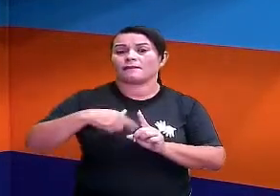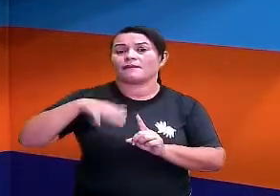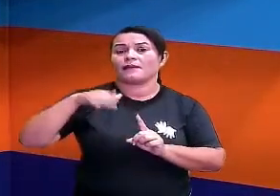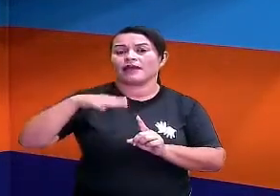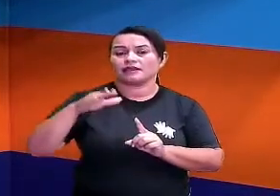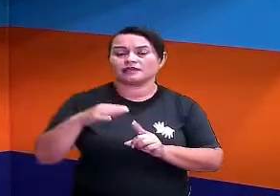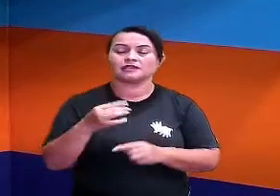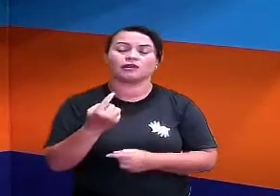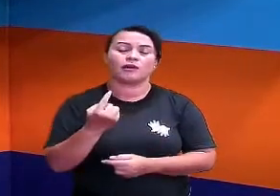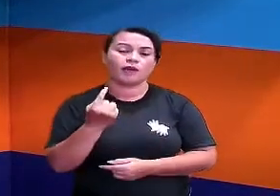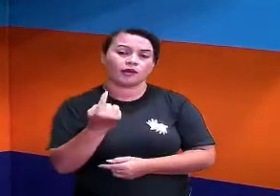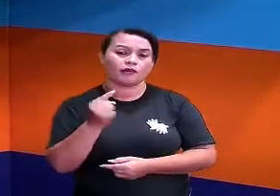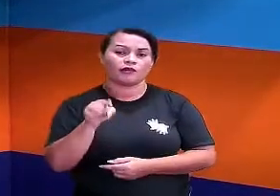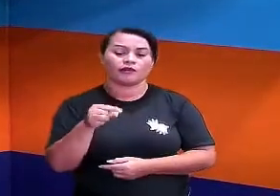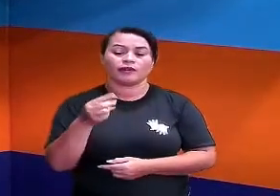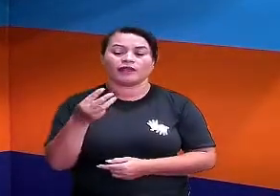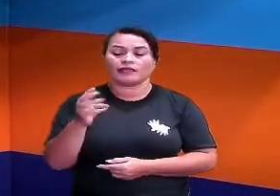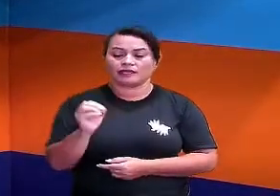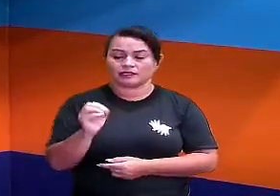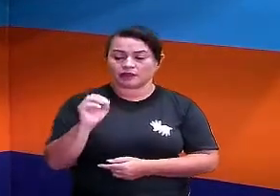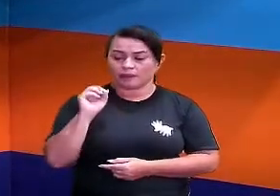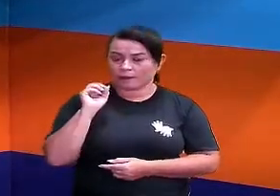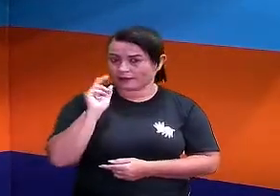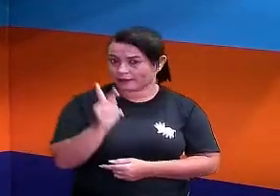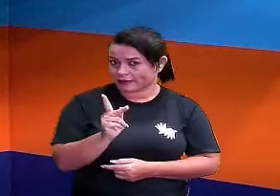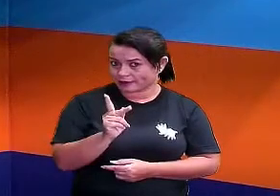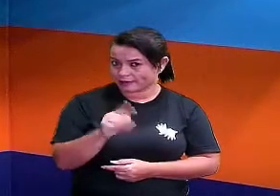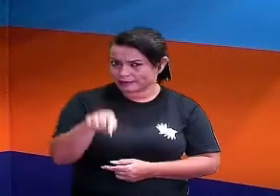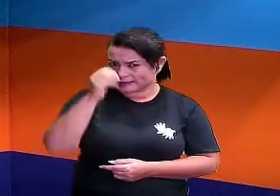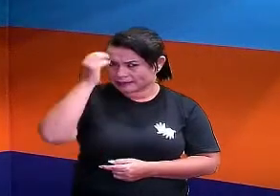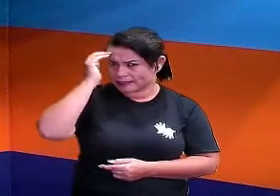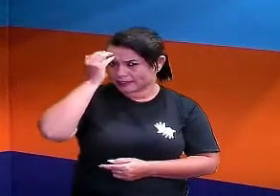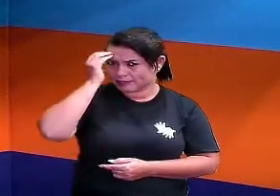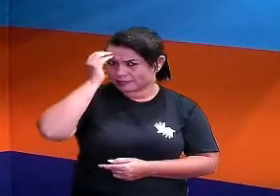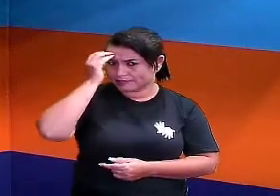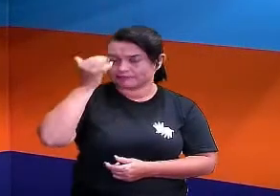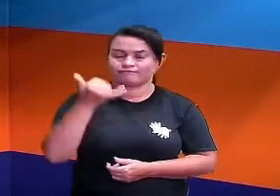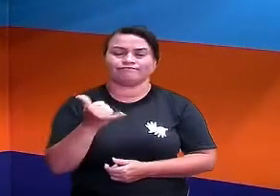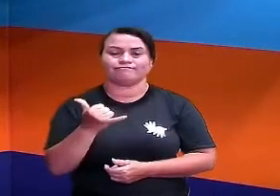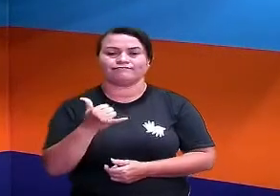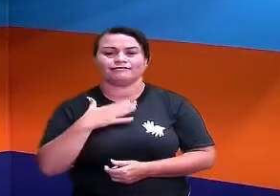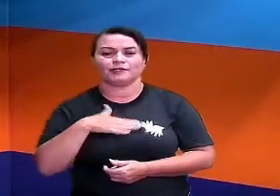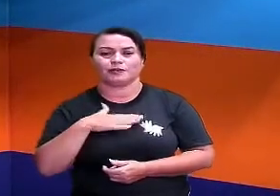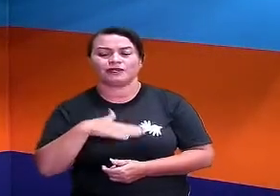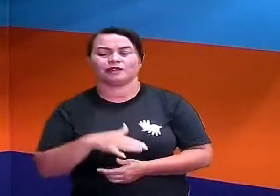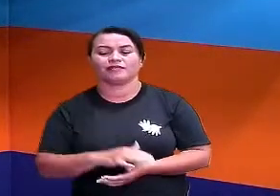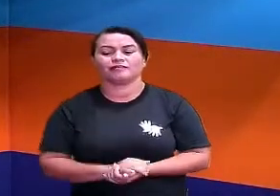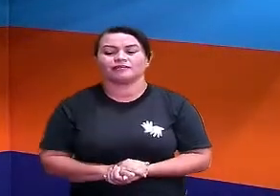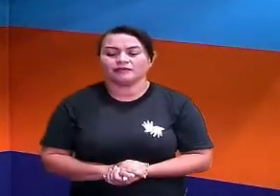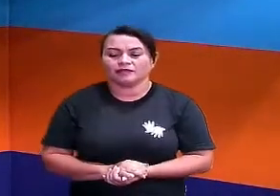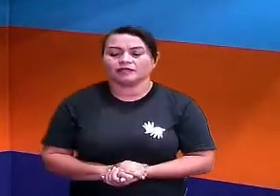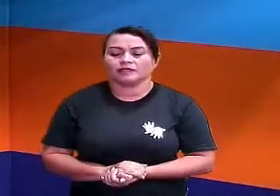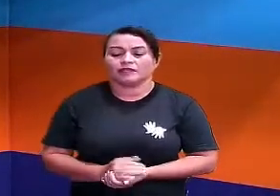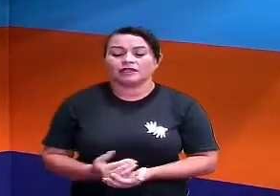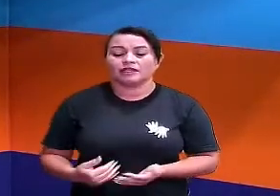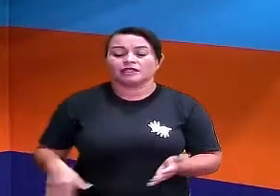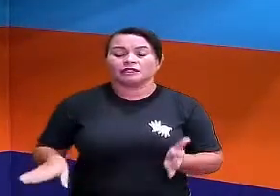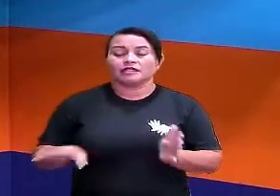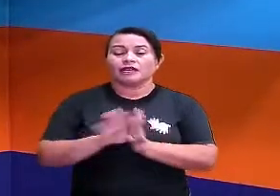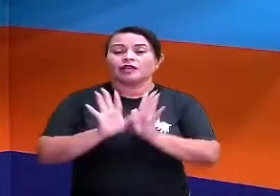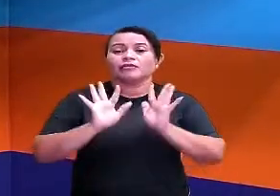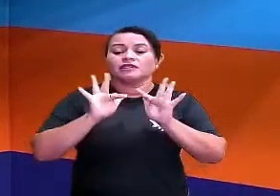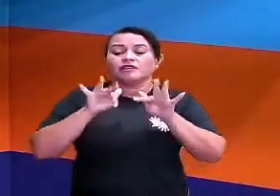é 1,30. Ok? Então, deu para entender? Tranquilinho? Então, chegamos